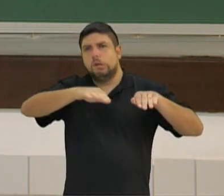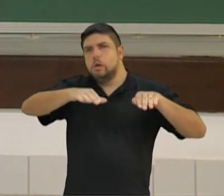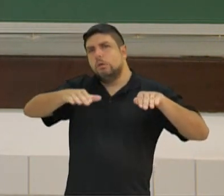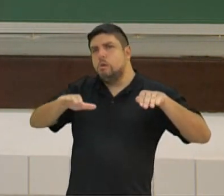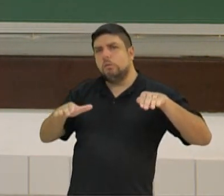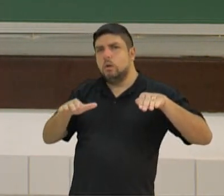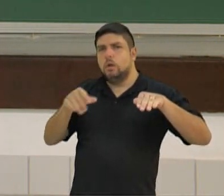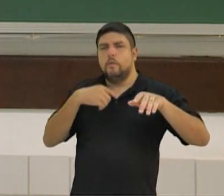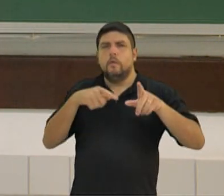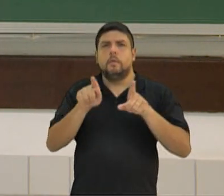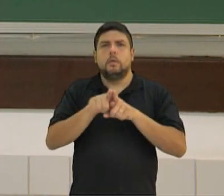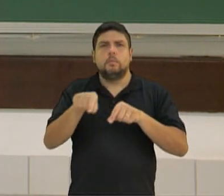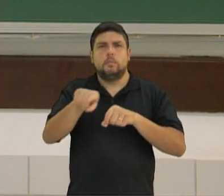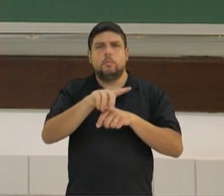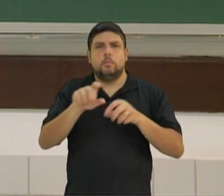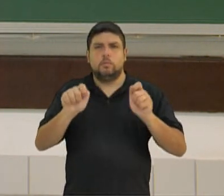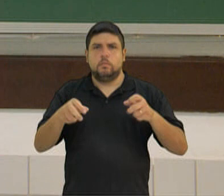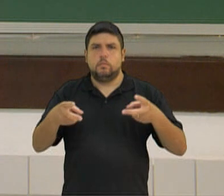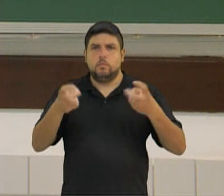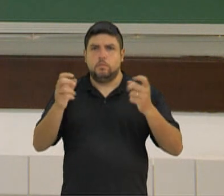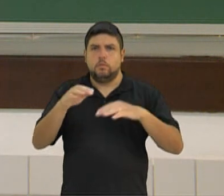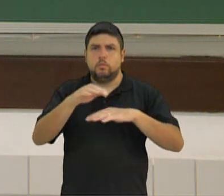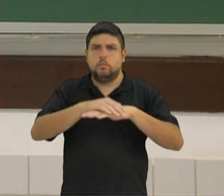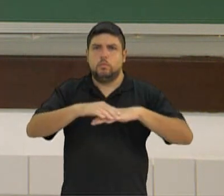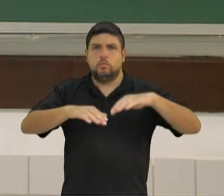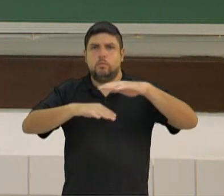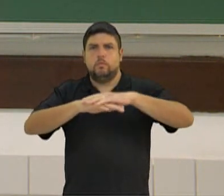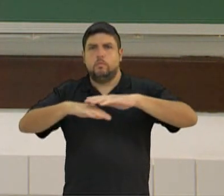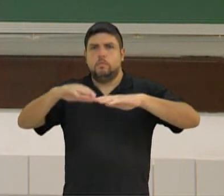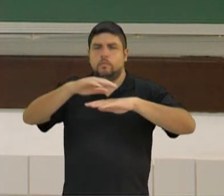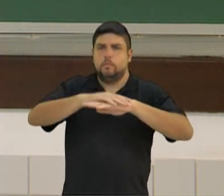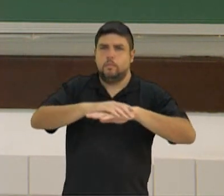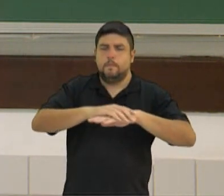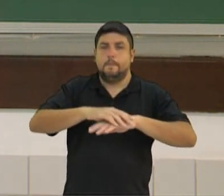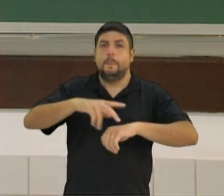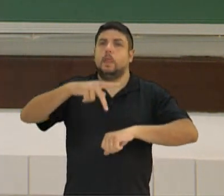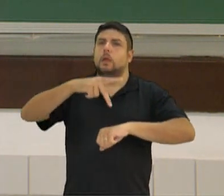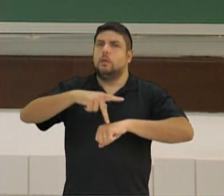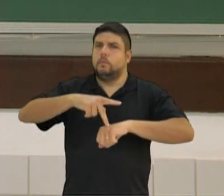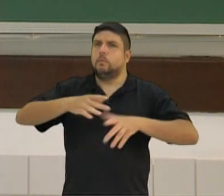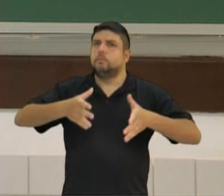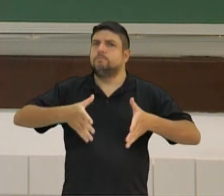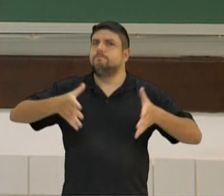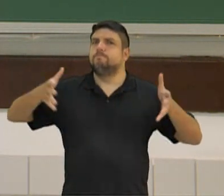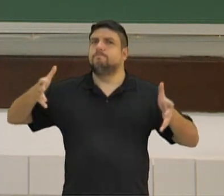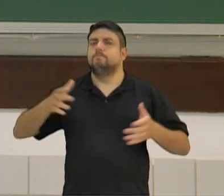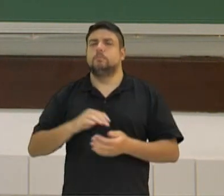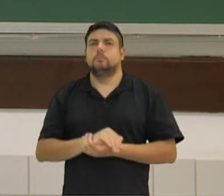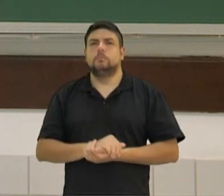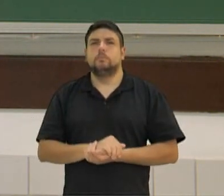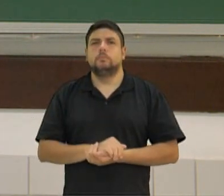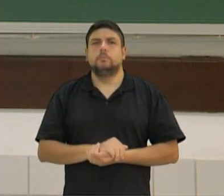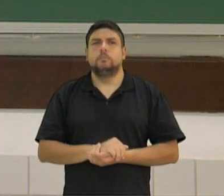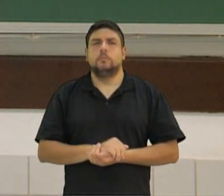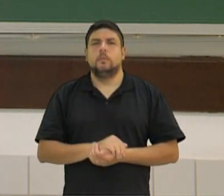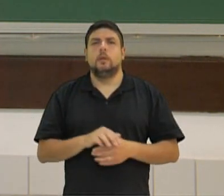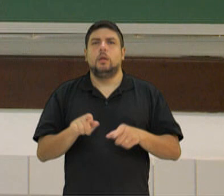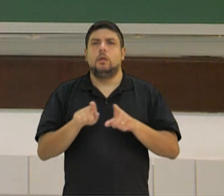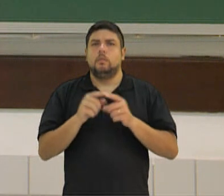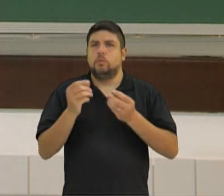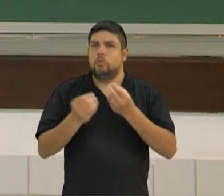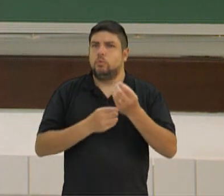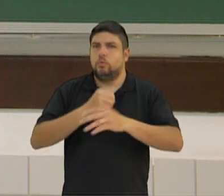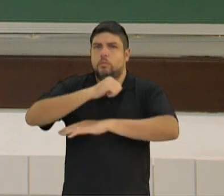sobrepostas, vocês podem observar, né? E as pedras eram bem grandes também. As formas das